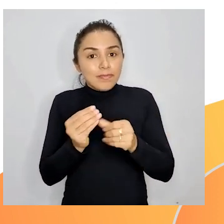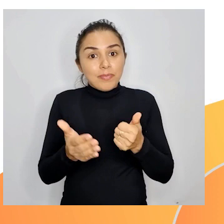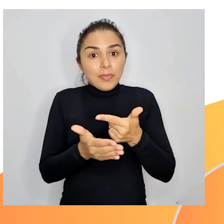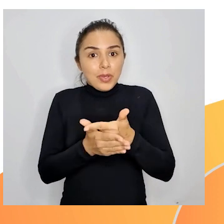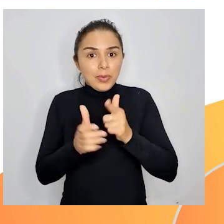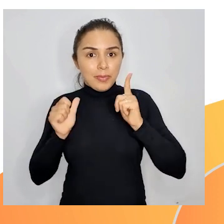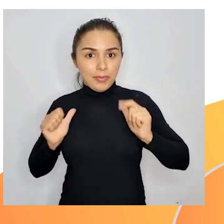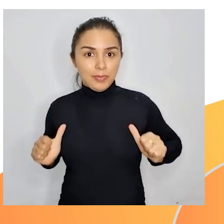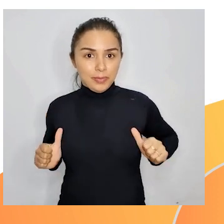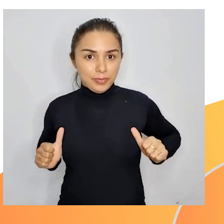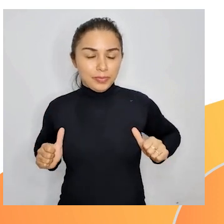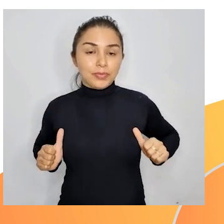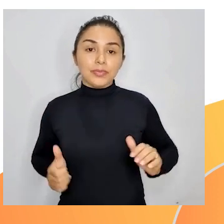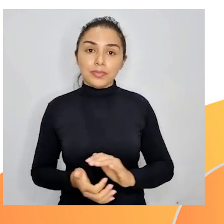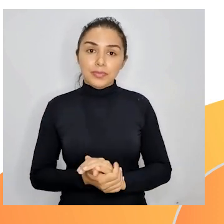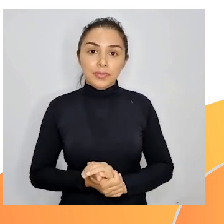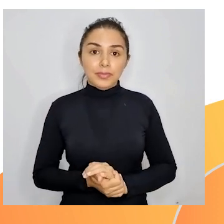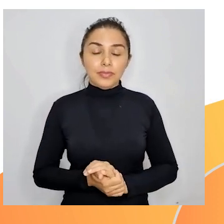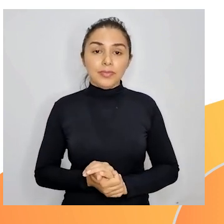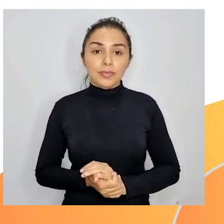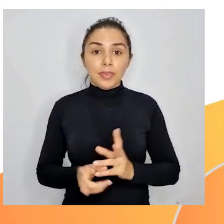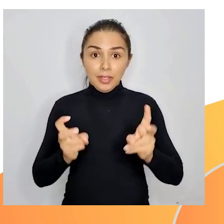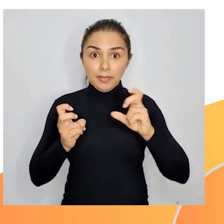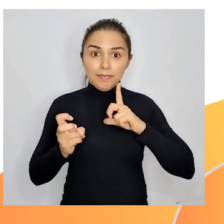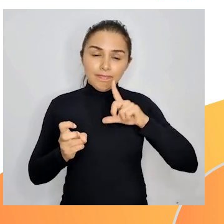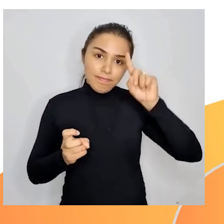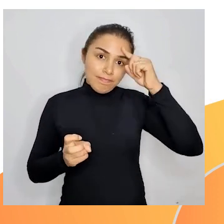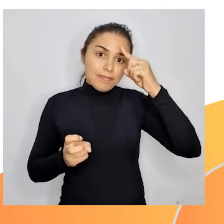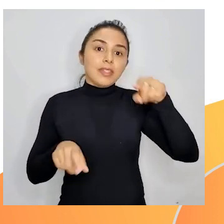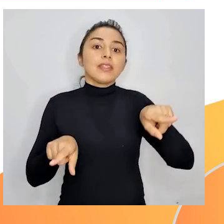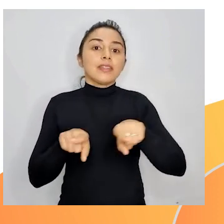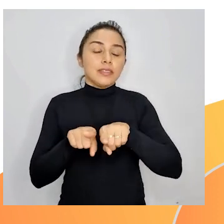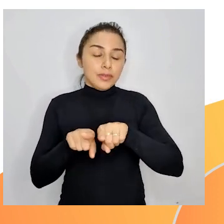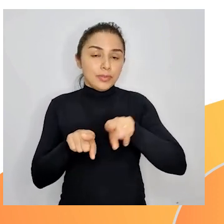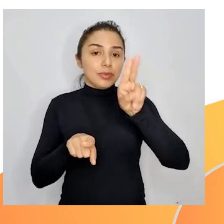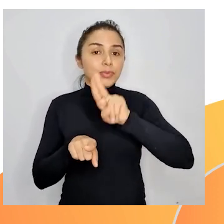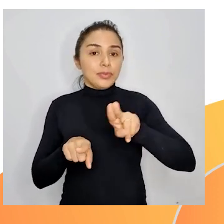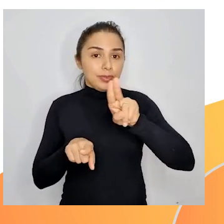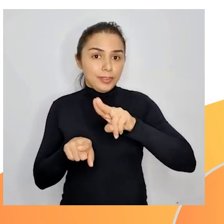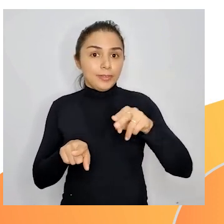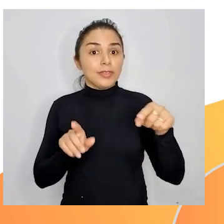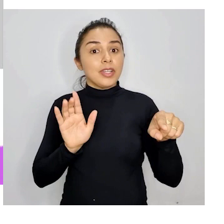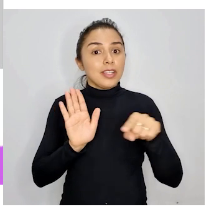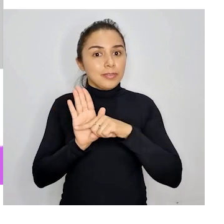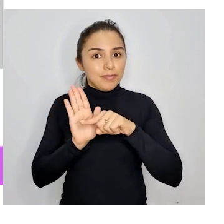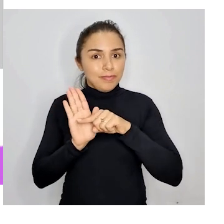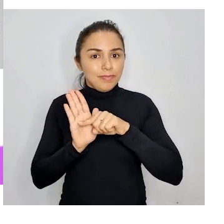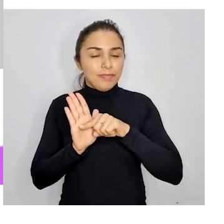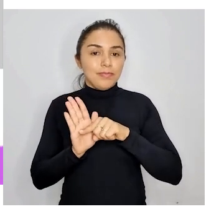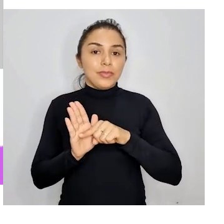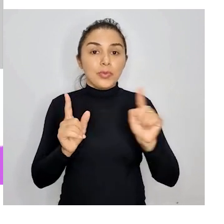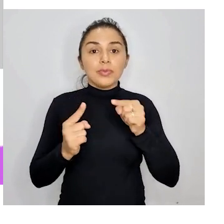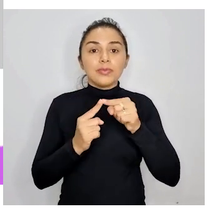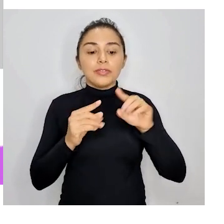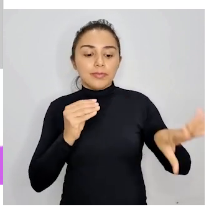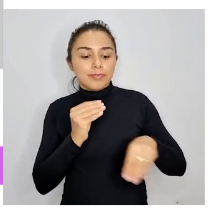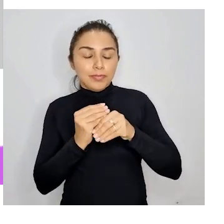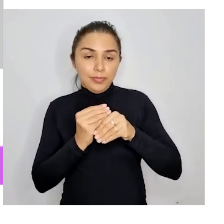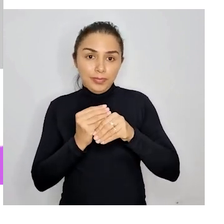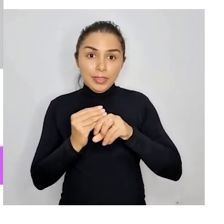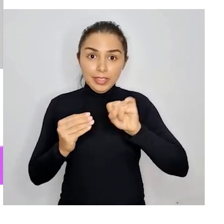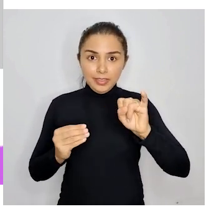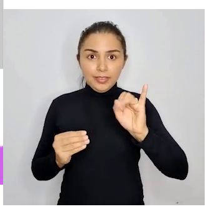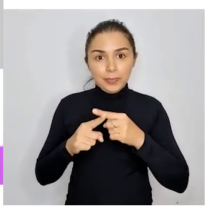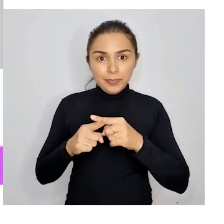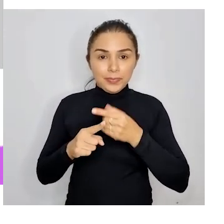tem novamente essa ideia da subtração relacionada a completar. Você tem um valor total que